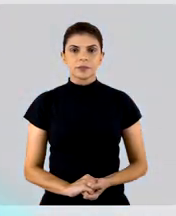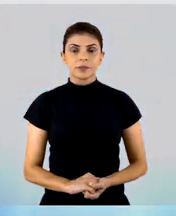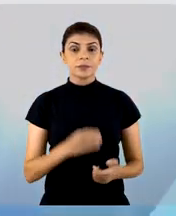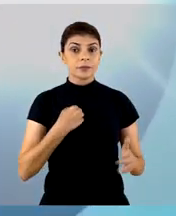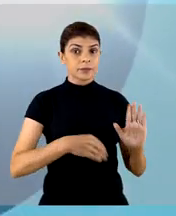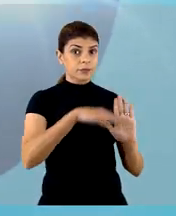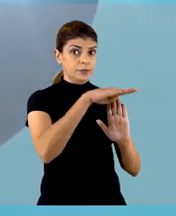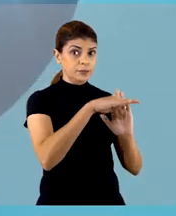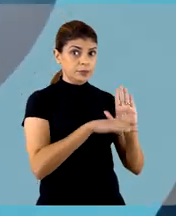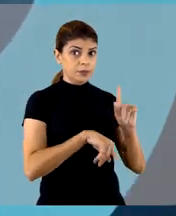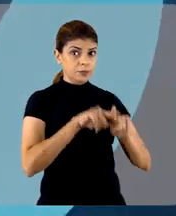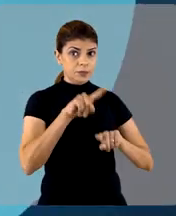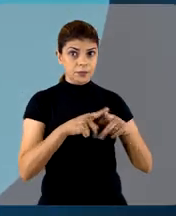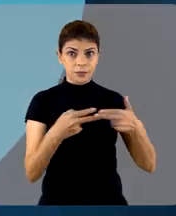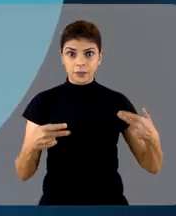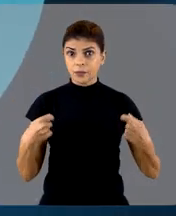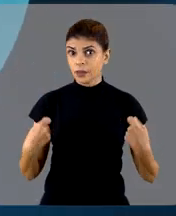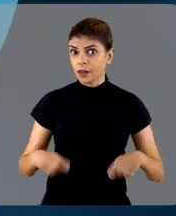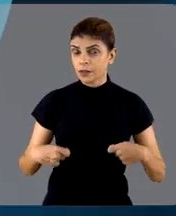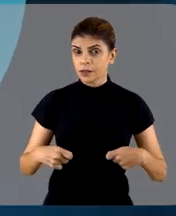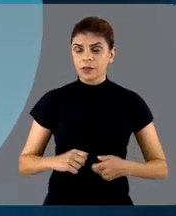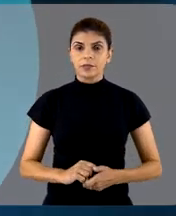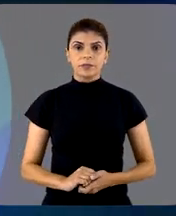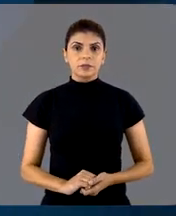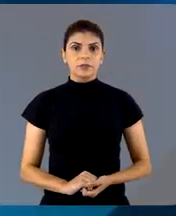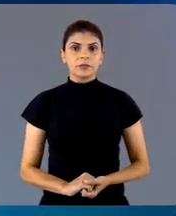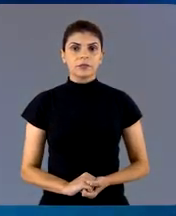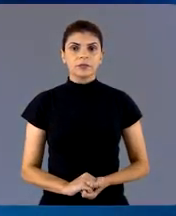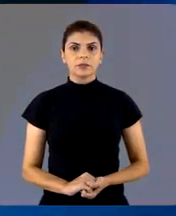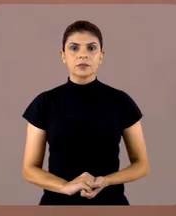Aqui está uma lista dos materiais necessários.